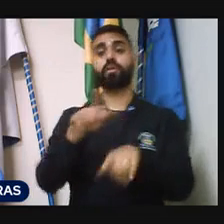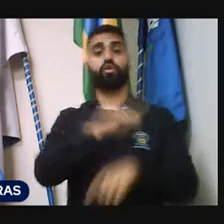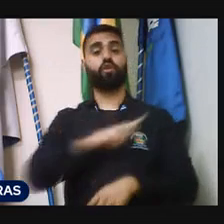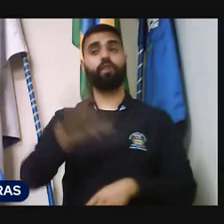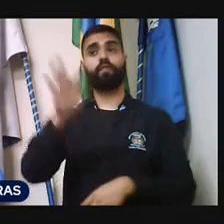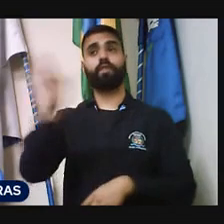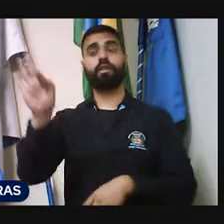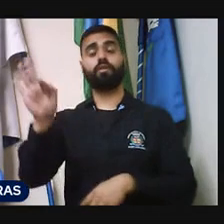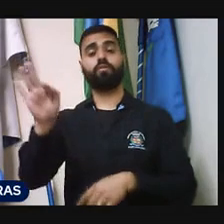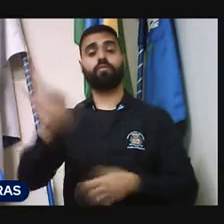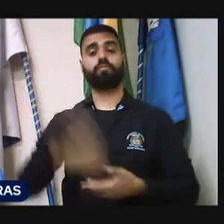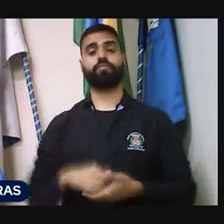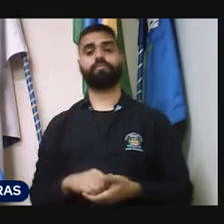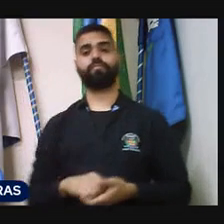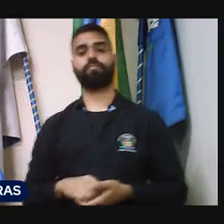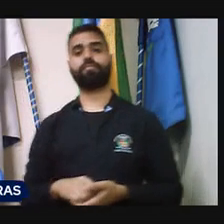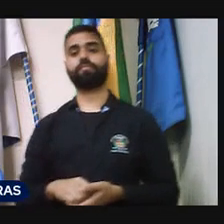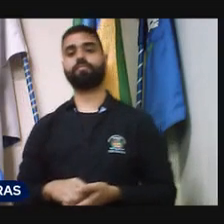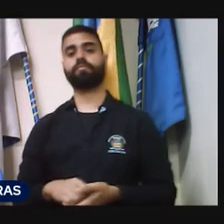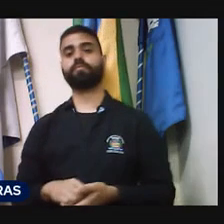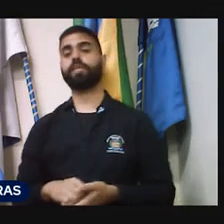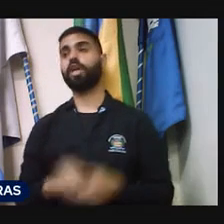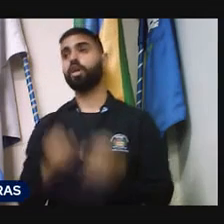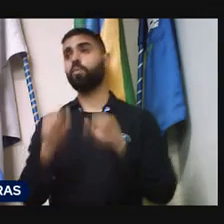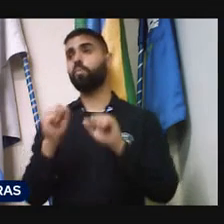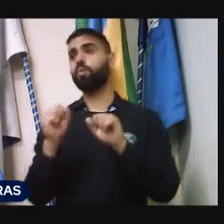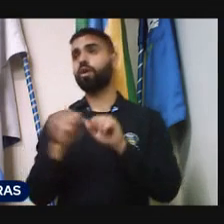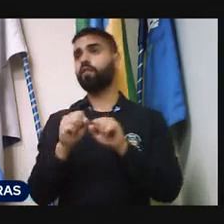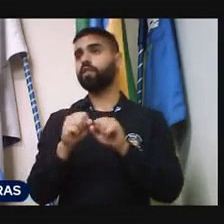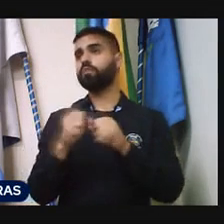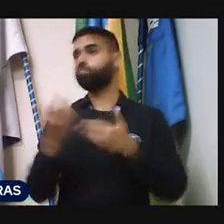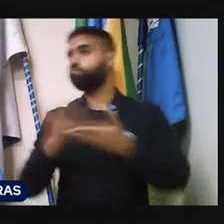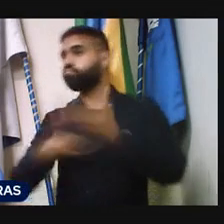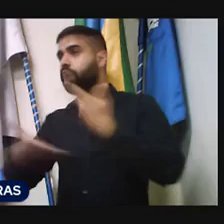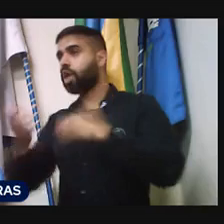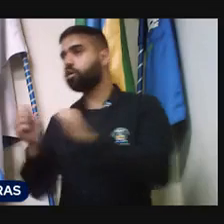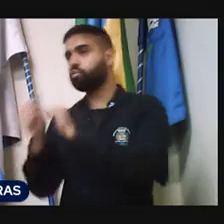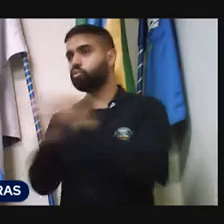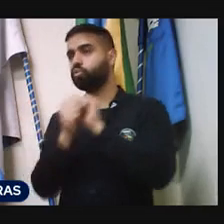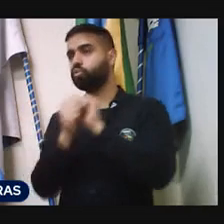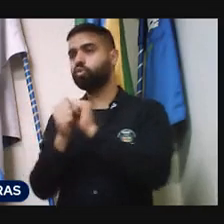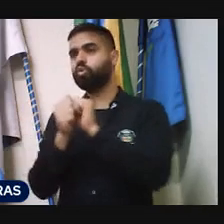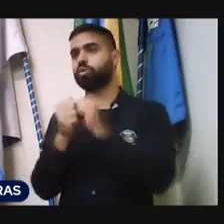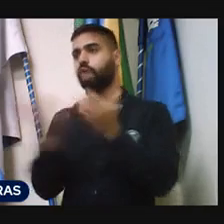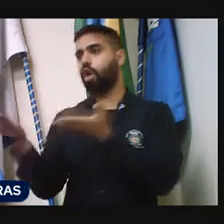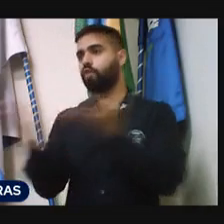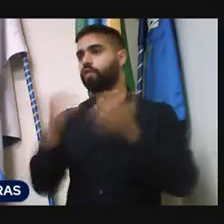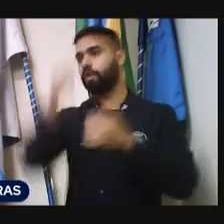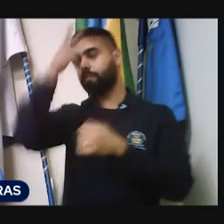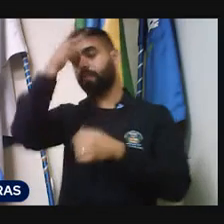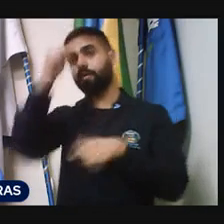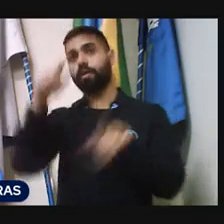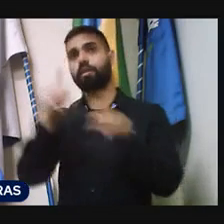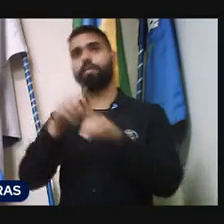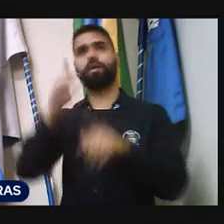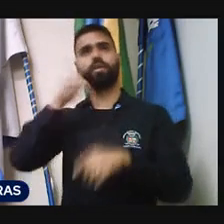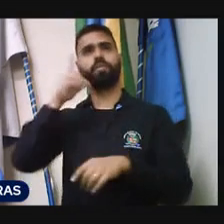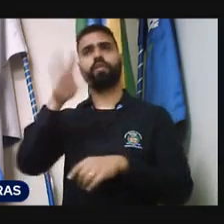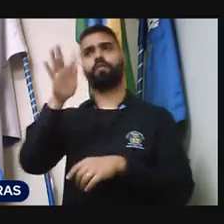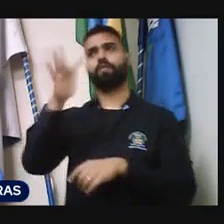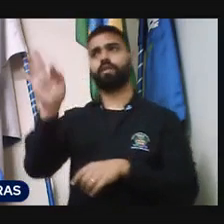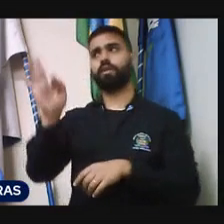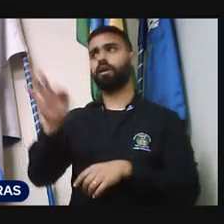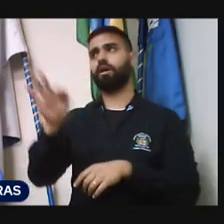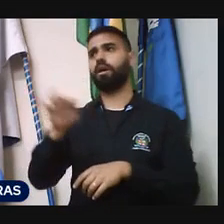de Valença bom então a gente podia fazer um movimento juntos convidar o prefeito convidar as autoridades deputado federal